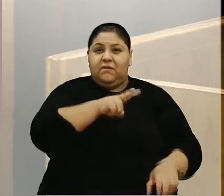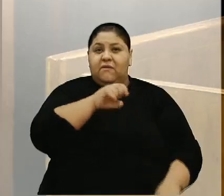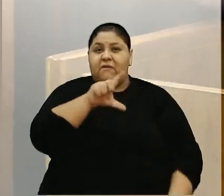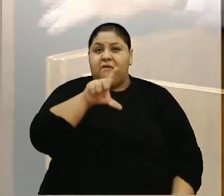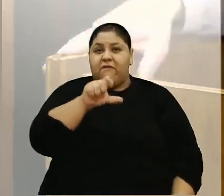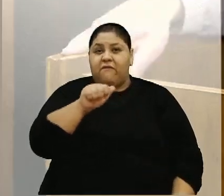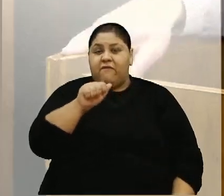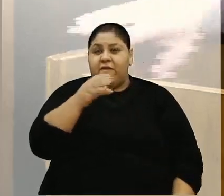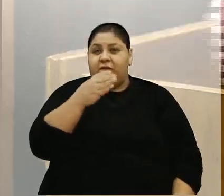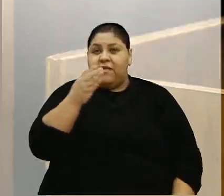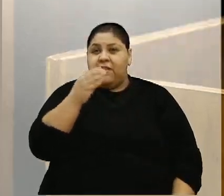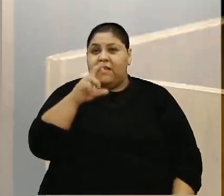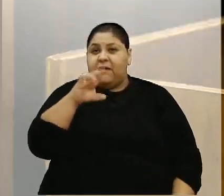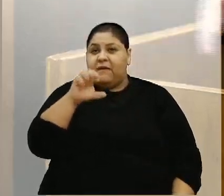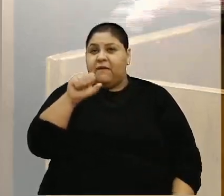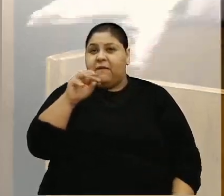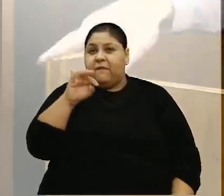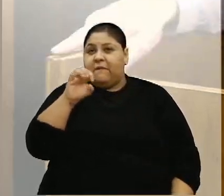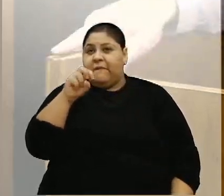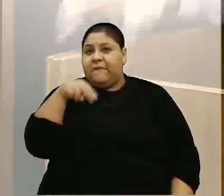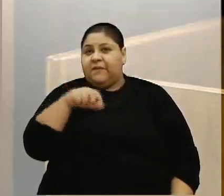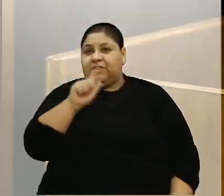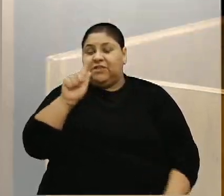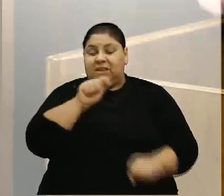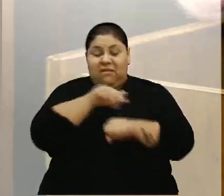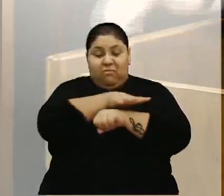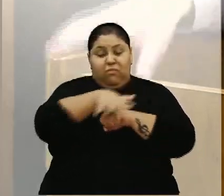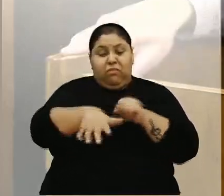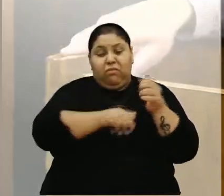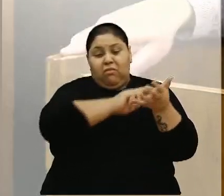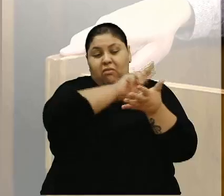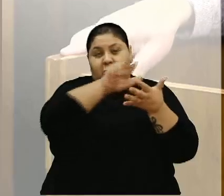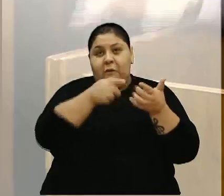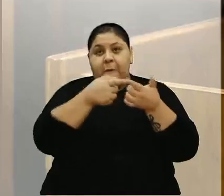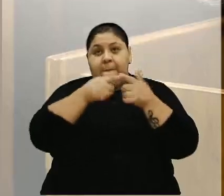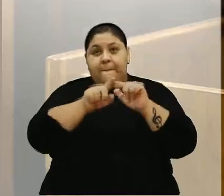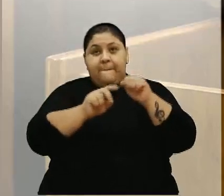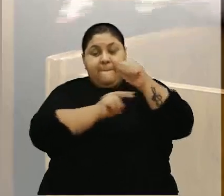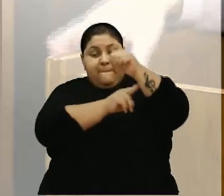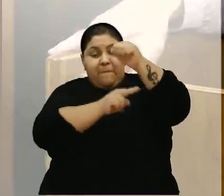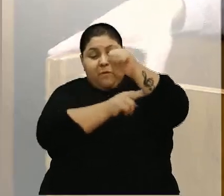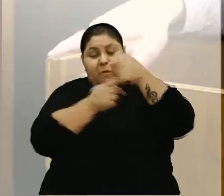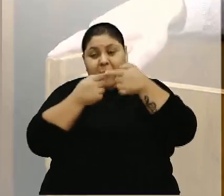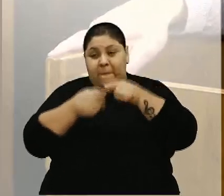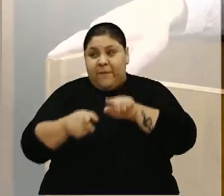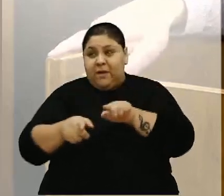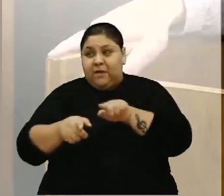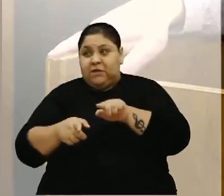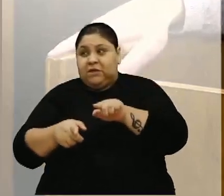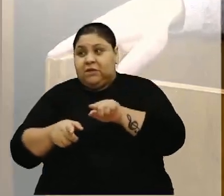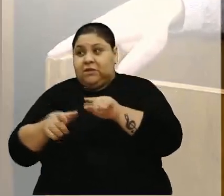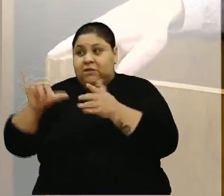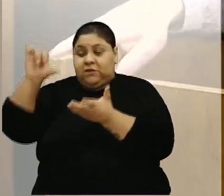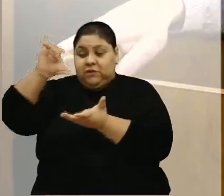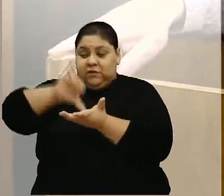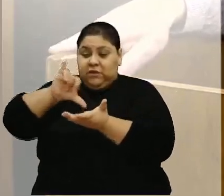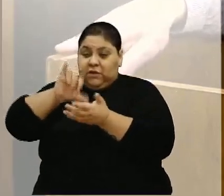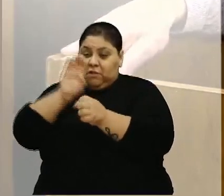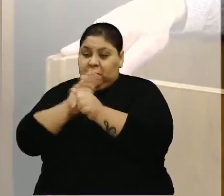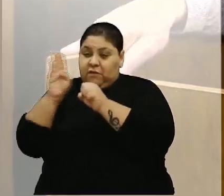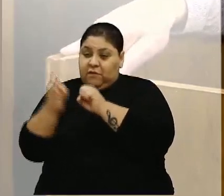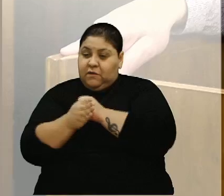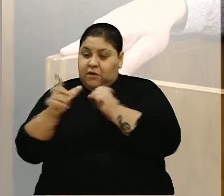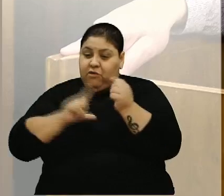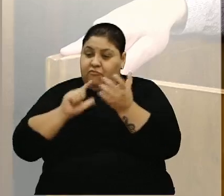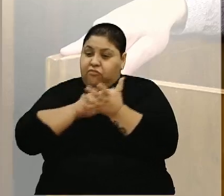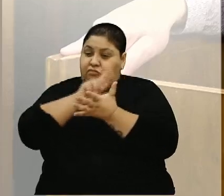Galópolis, Santa Lúcia do Piauí, Pontes, mas a área urbana, os bairros aqui de Caxias do Sul, e que diversos vereadores